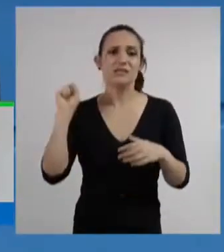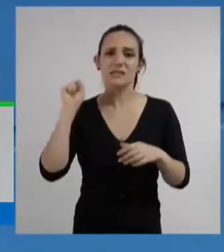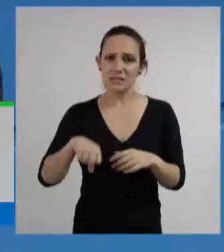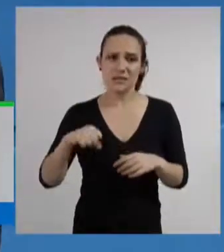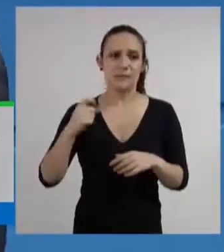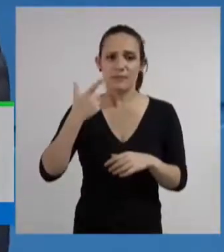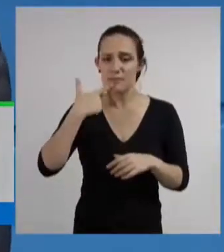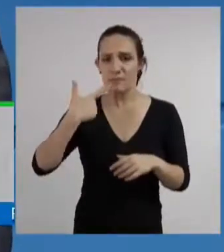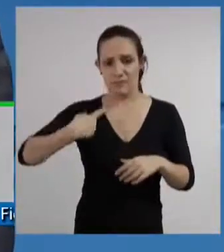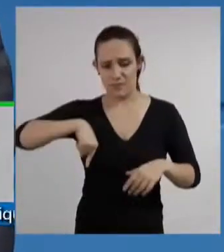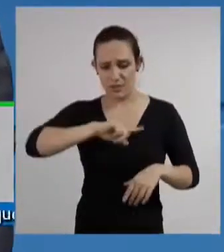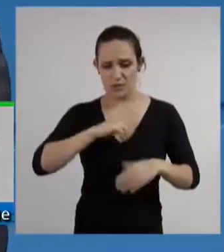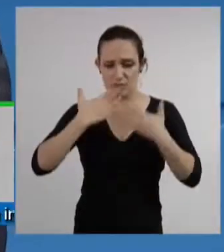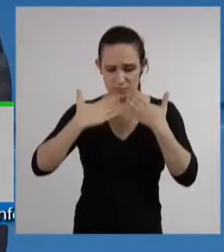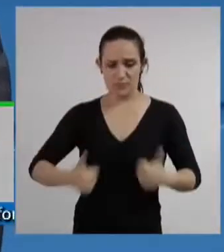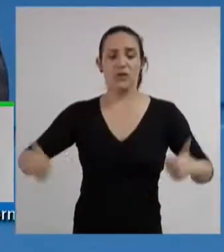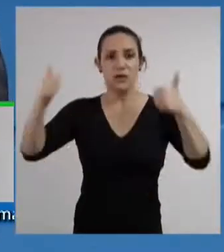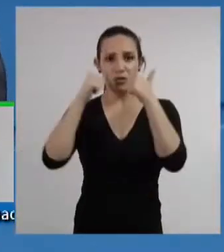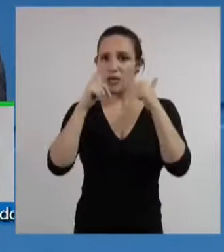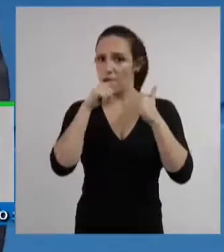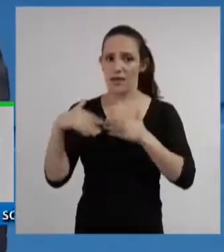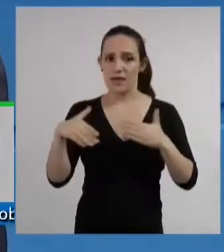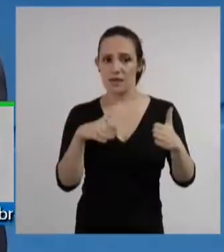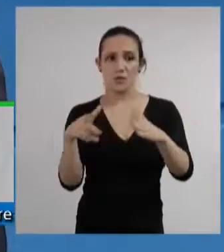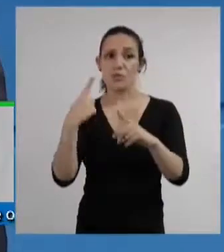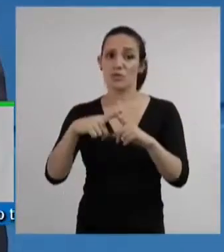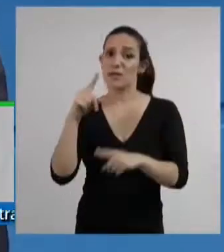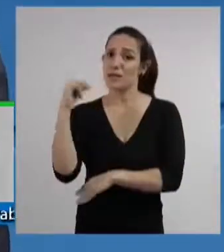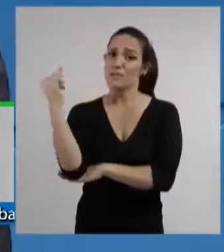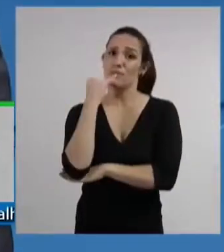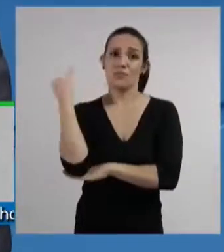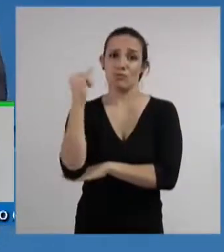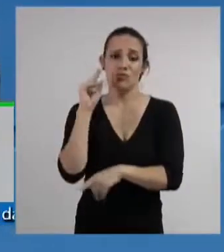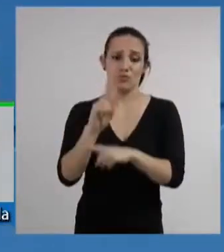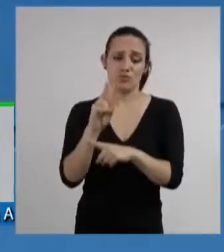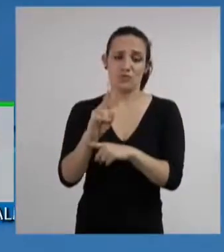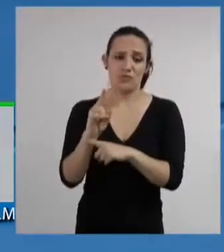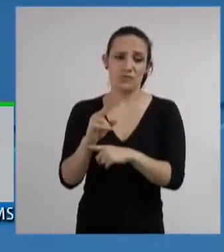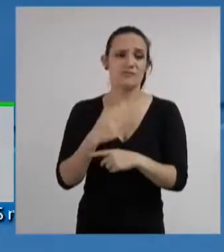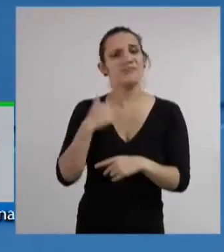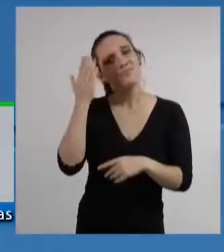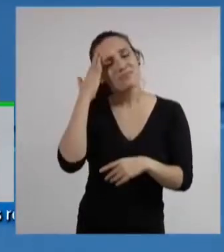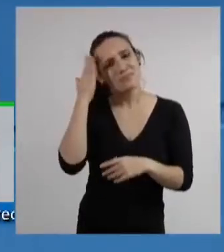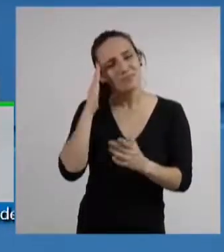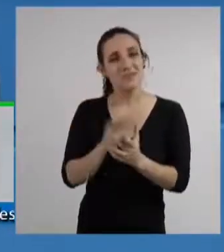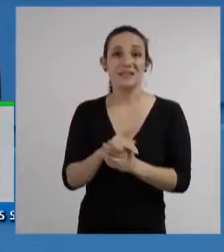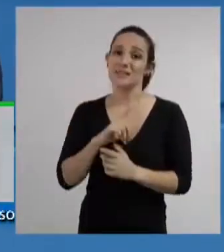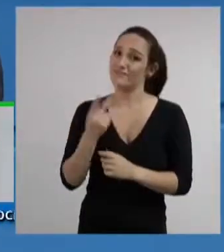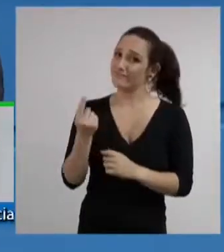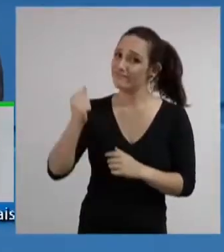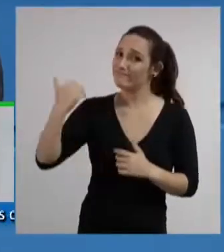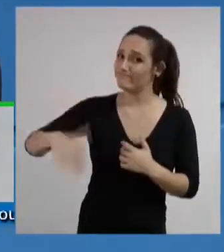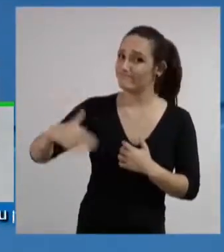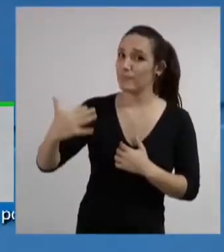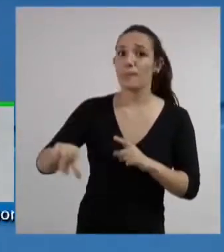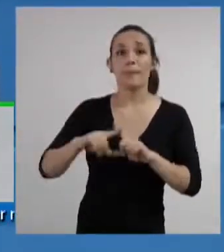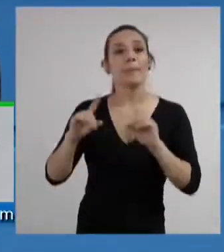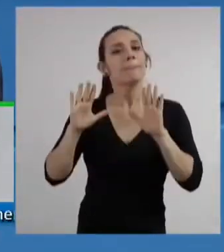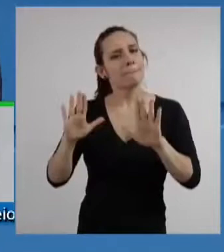nós melhorar a qualidade dos nossos rios, que é de suma importância para todos nós. Sei que isso tem um custo,